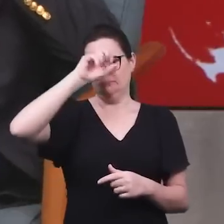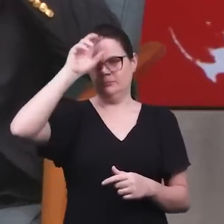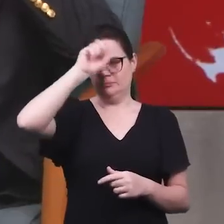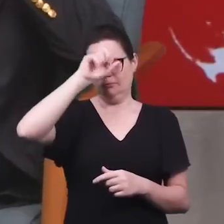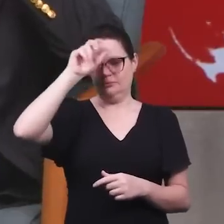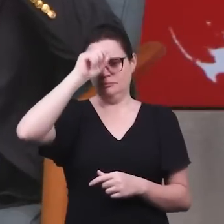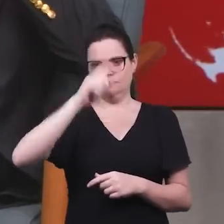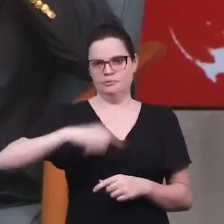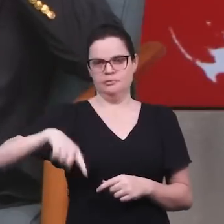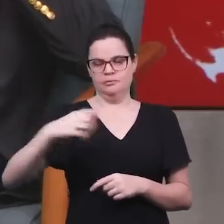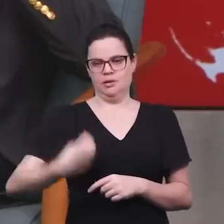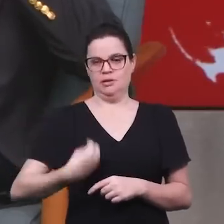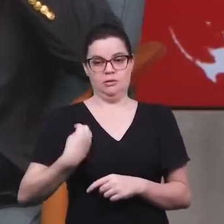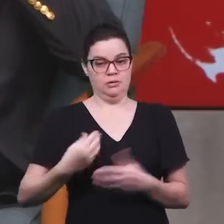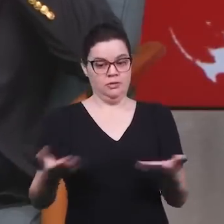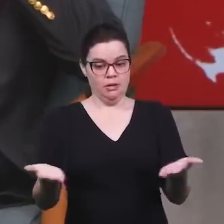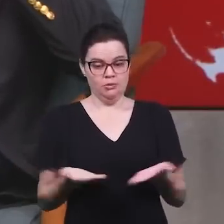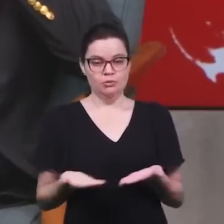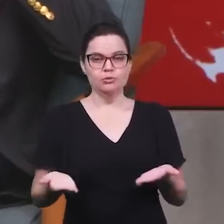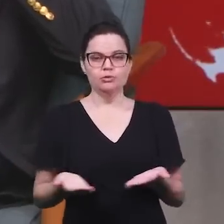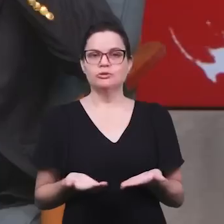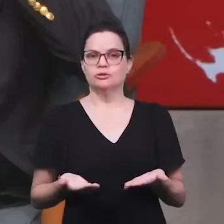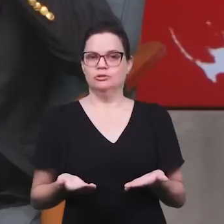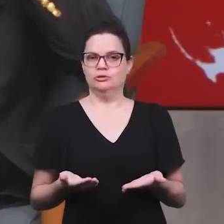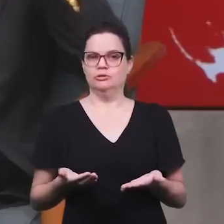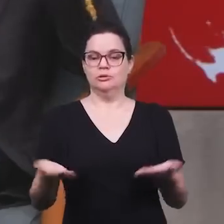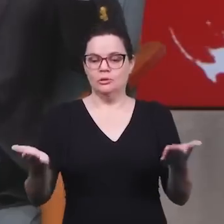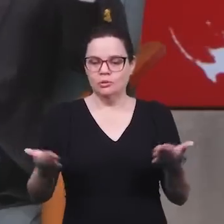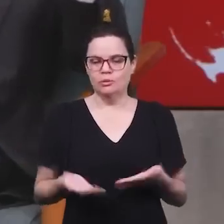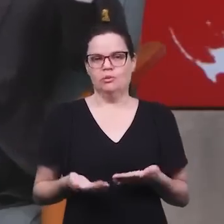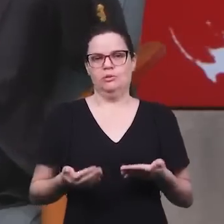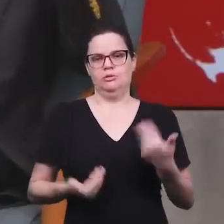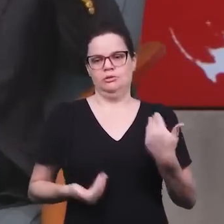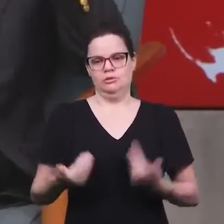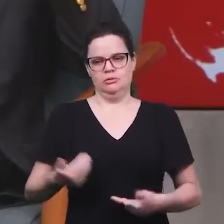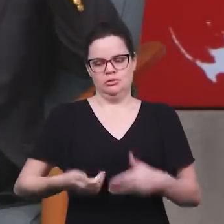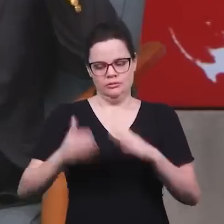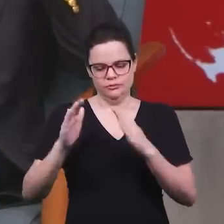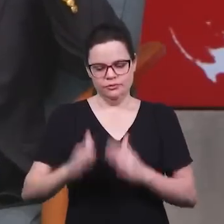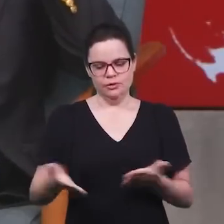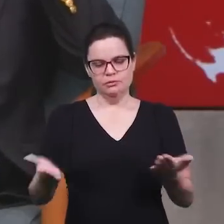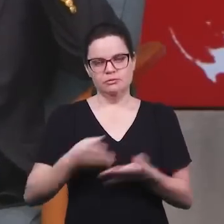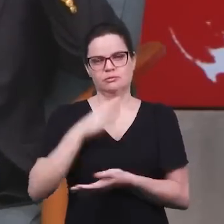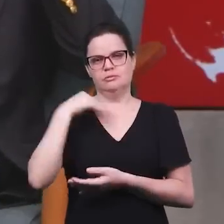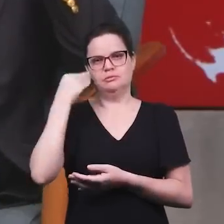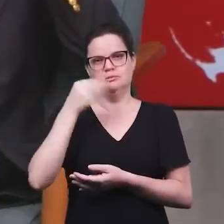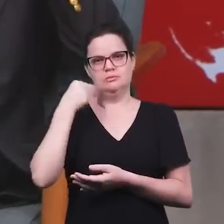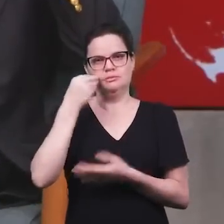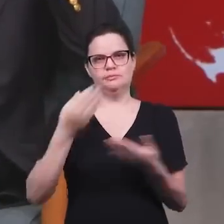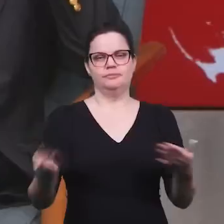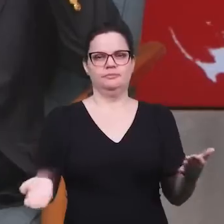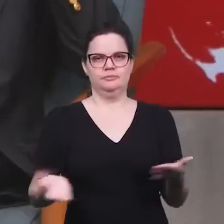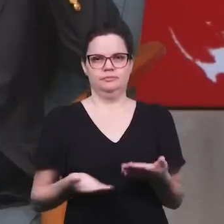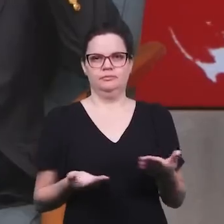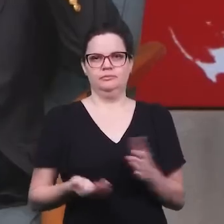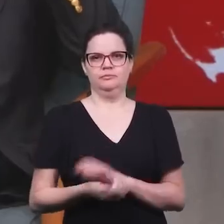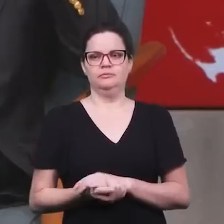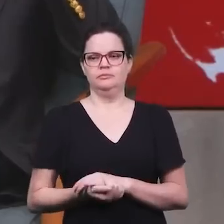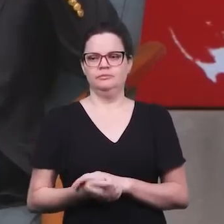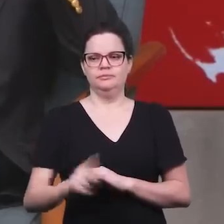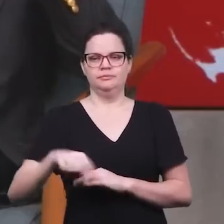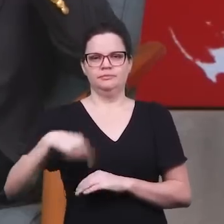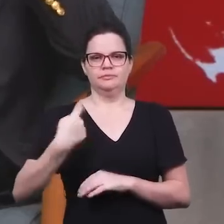deles na vida da igreja hoje, na experiência da igreja hoje, com muita